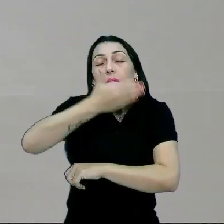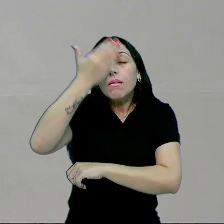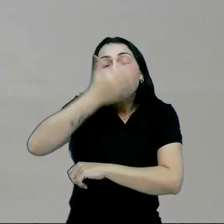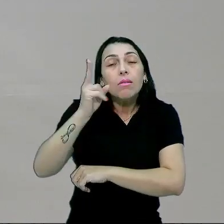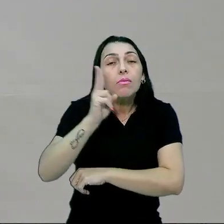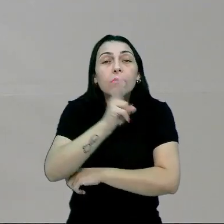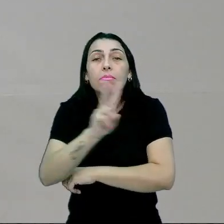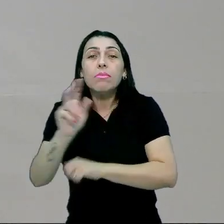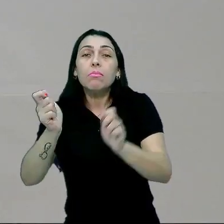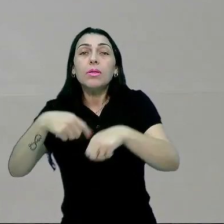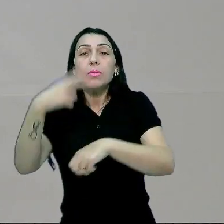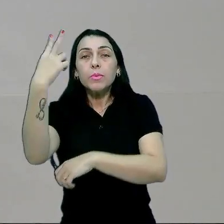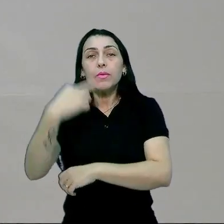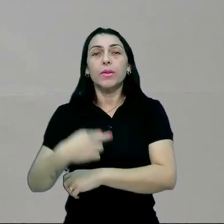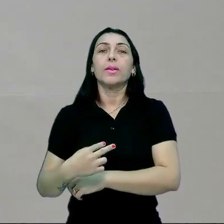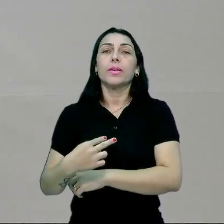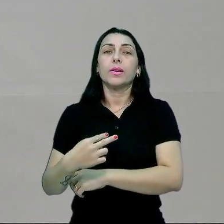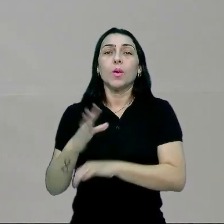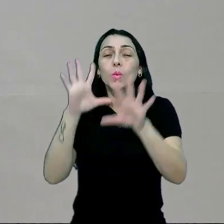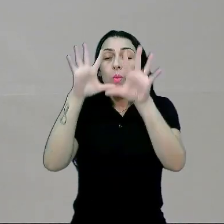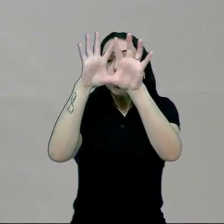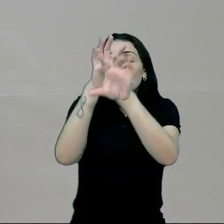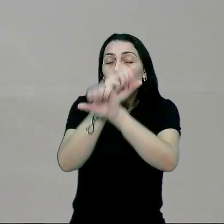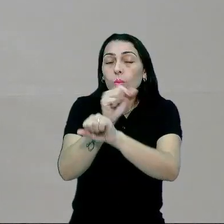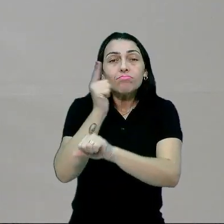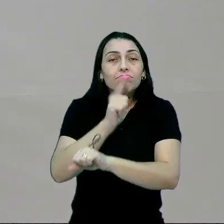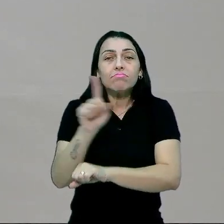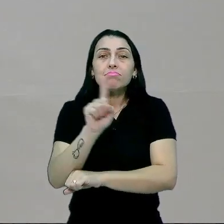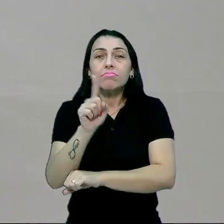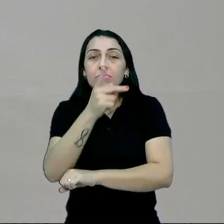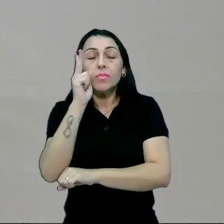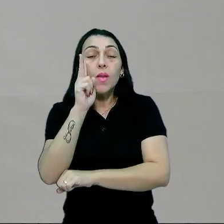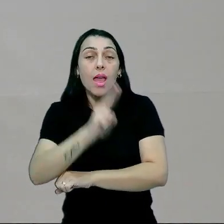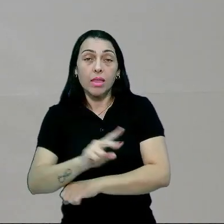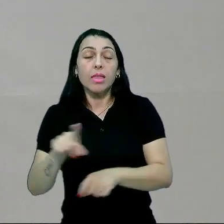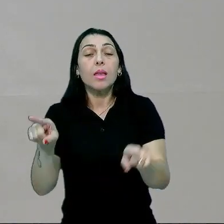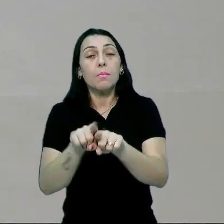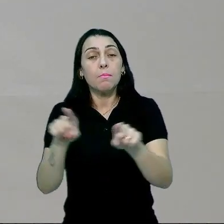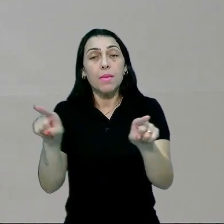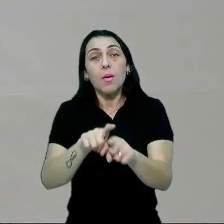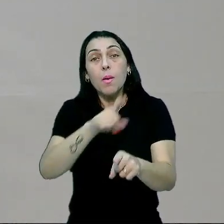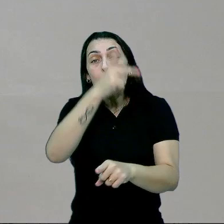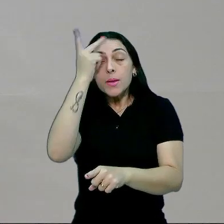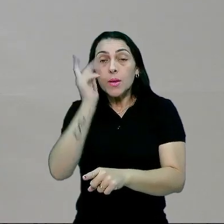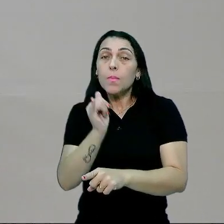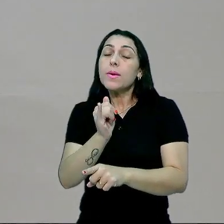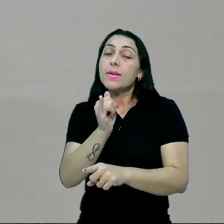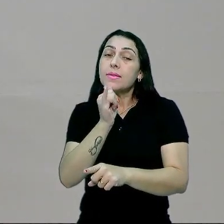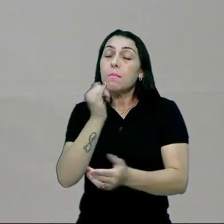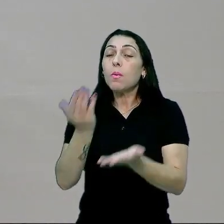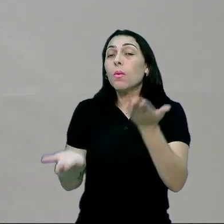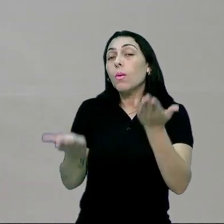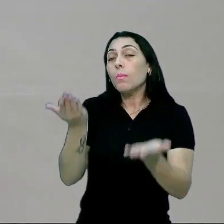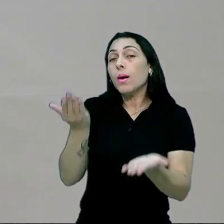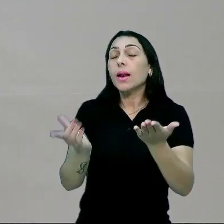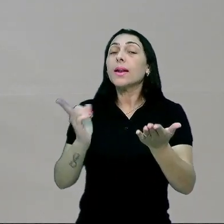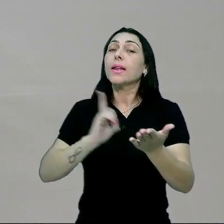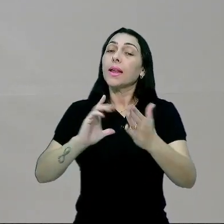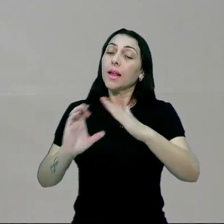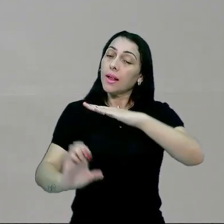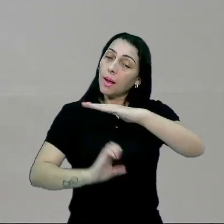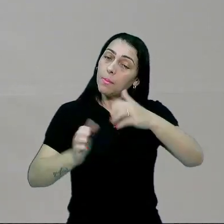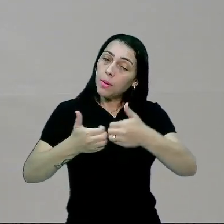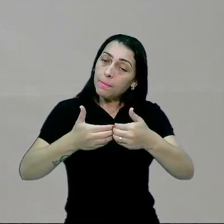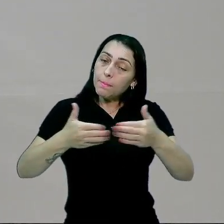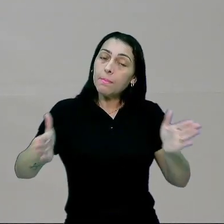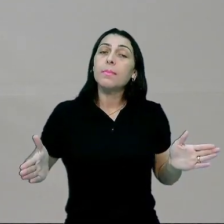impossível de ser visto. No escuro é impossível de ser visto. Assim é alguém que põe um negócio